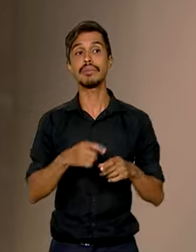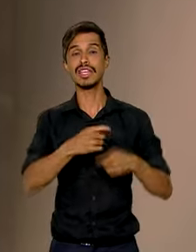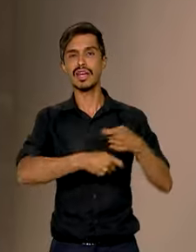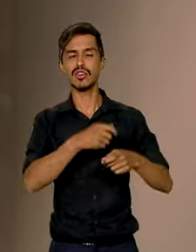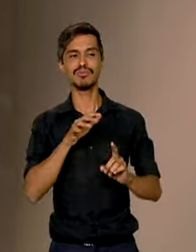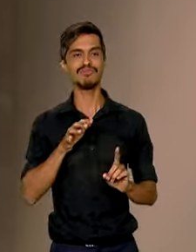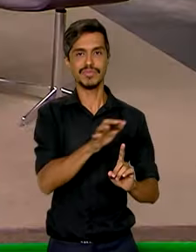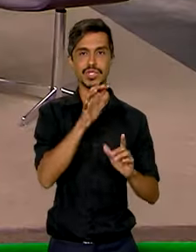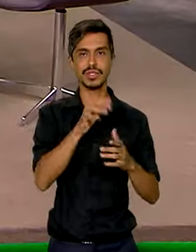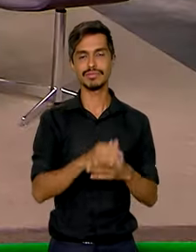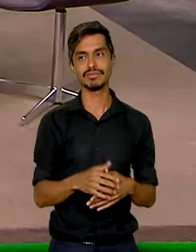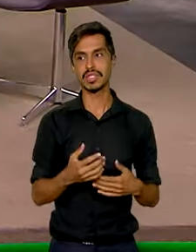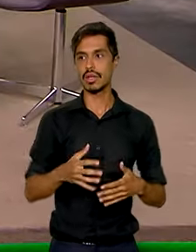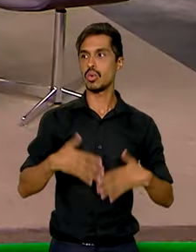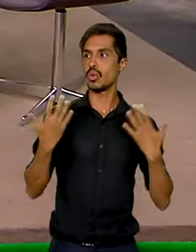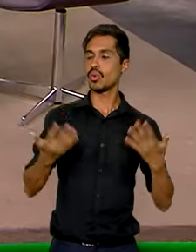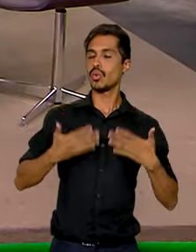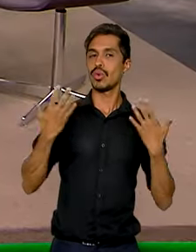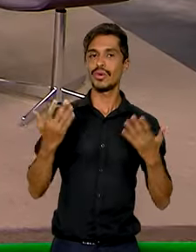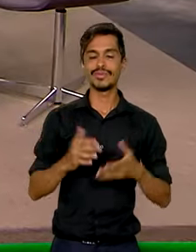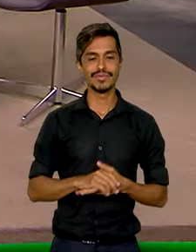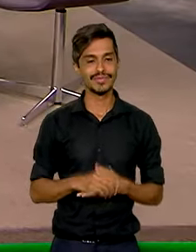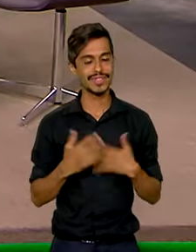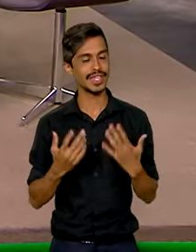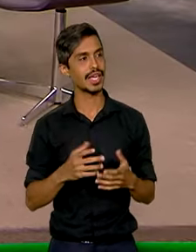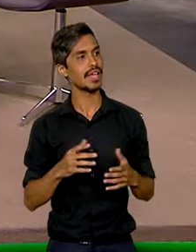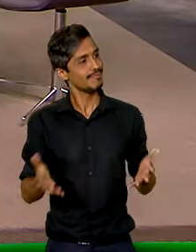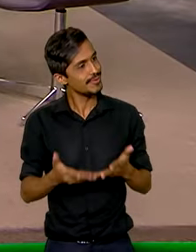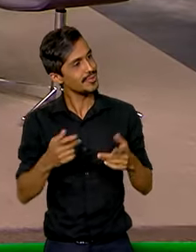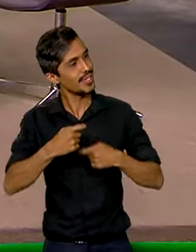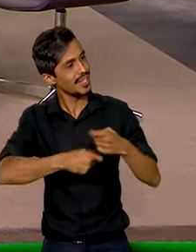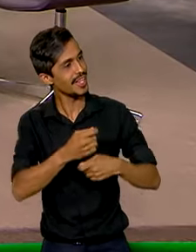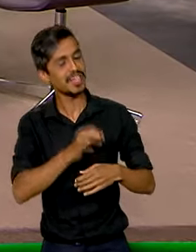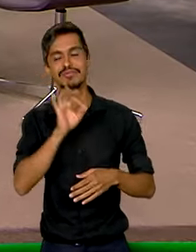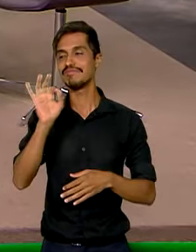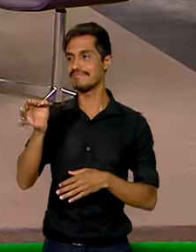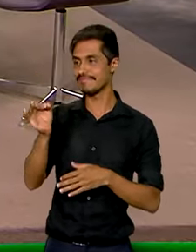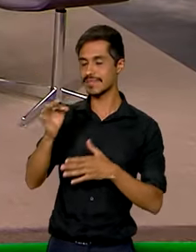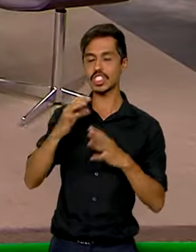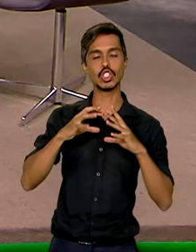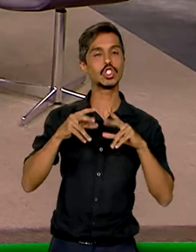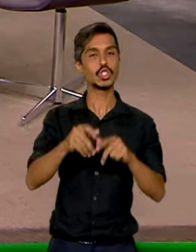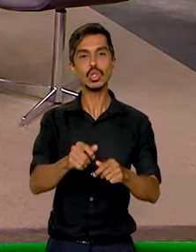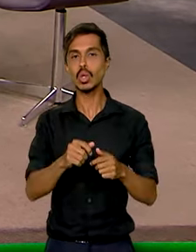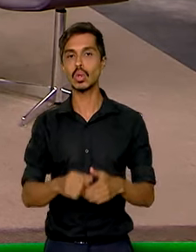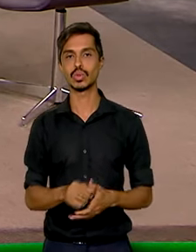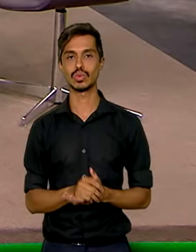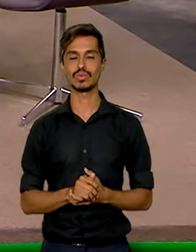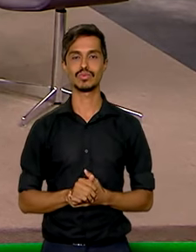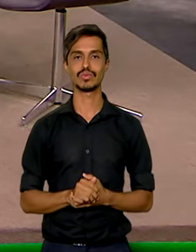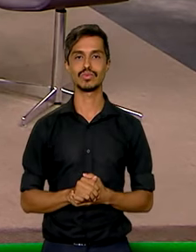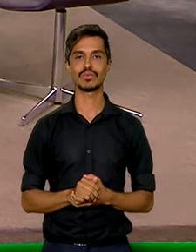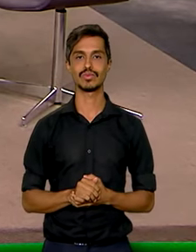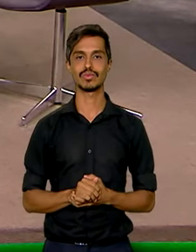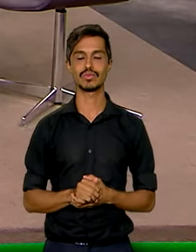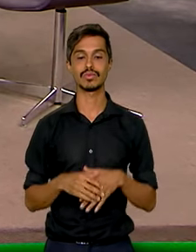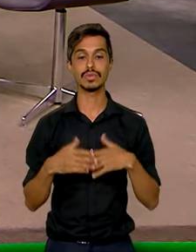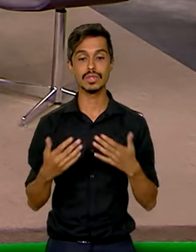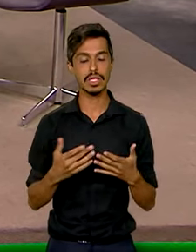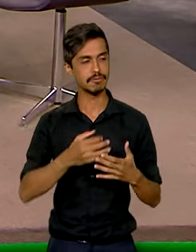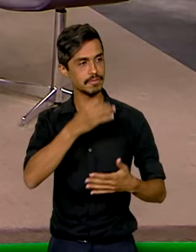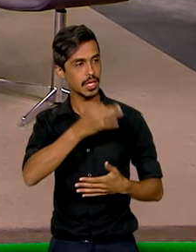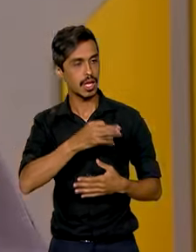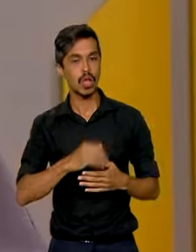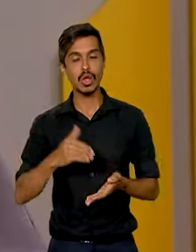é fantástico. Aquece a economia também, né, secretário? Aquece a economia. Aquece a economia de todos os municípios brasileiros. Perfeito. Secretário,